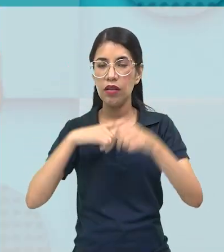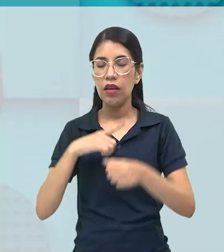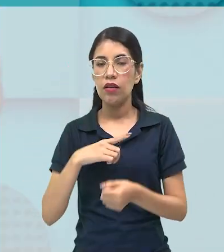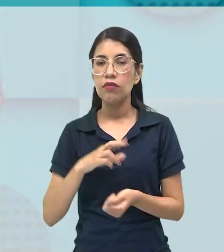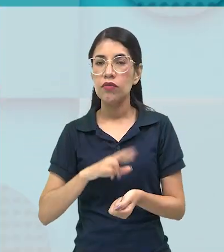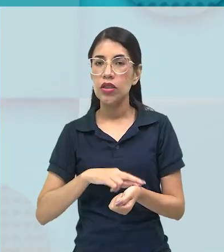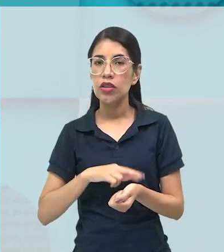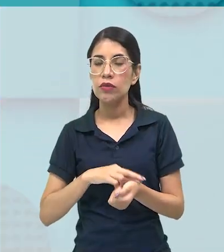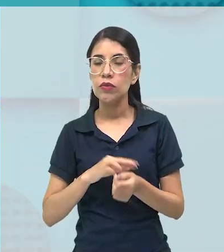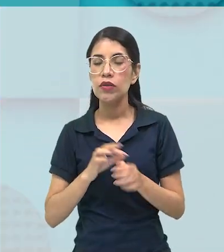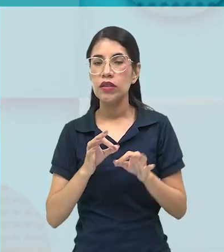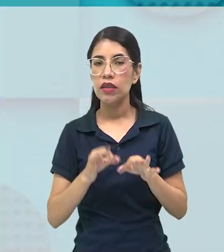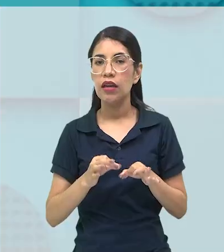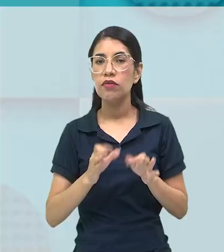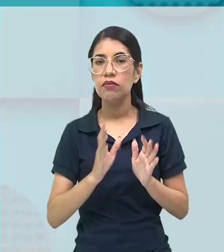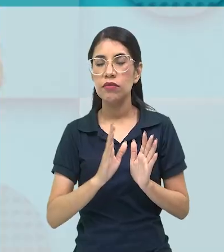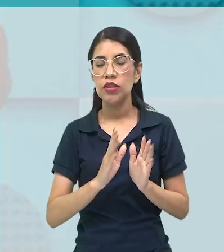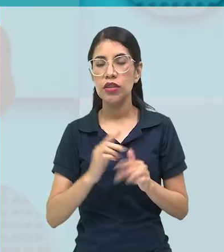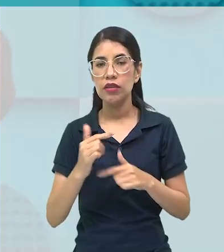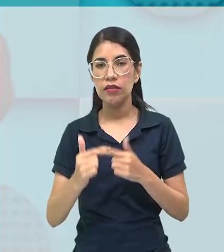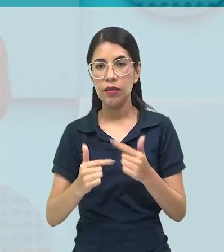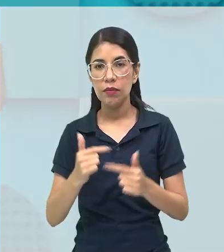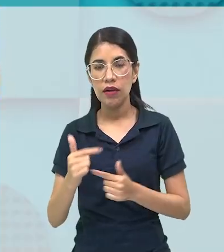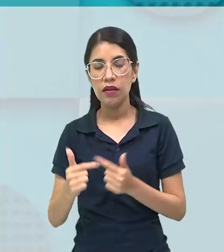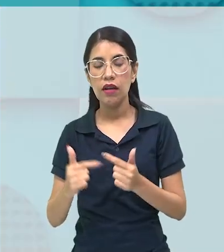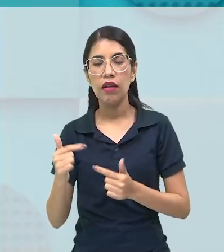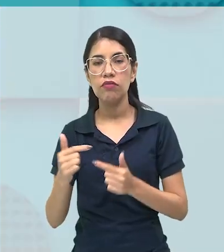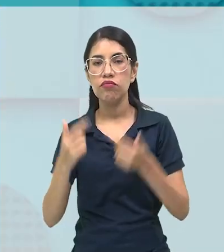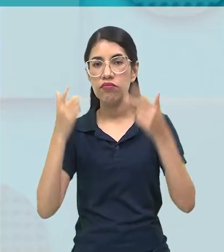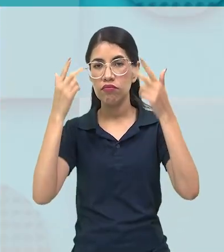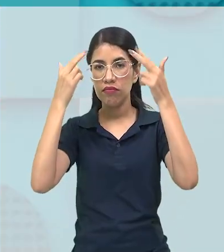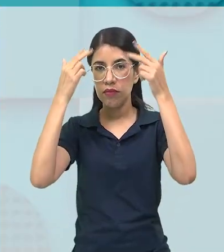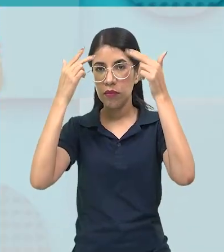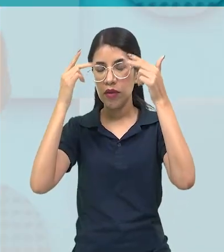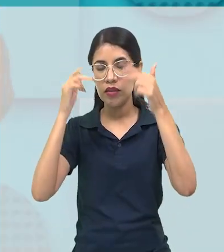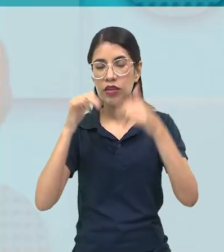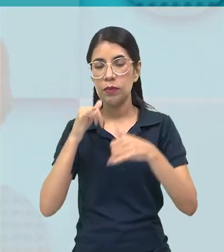muito certo de transmitir